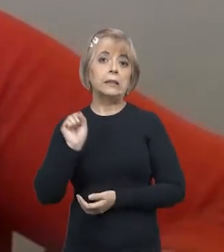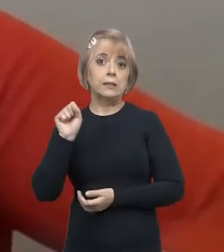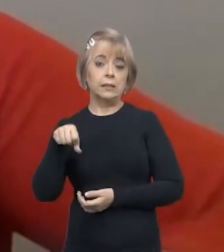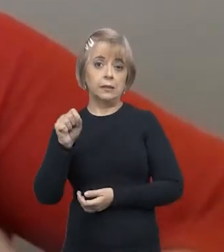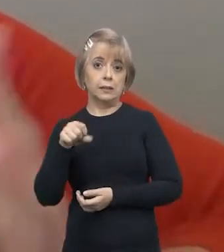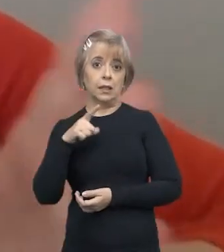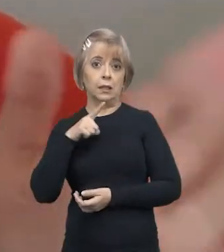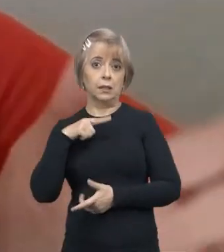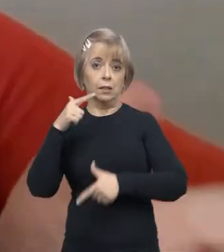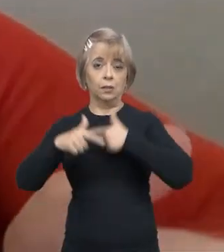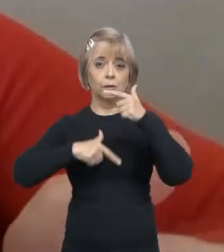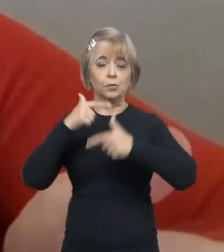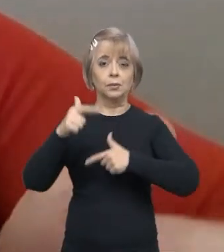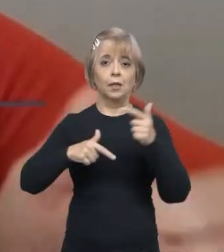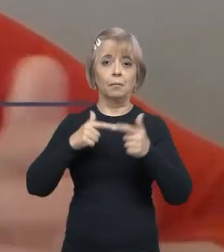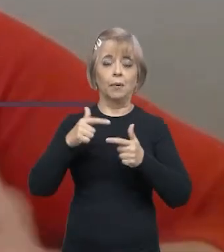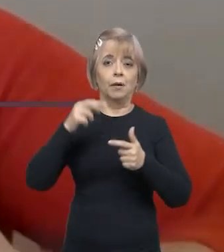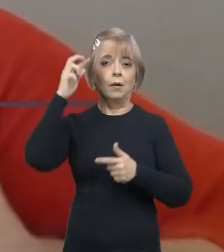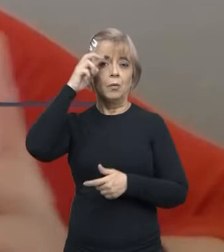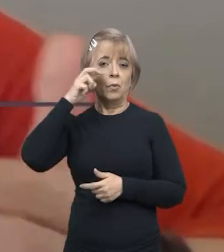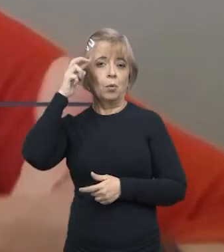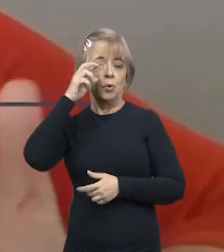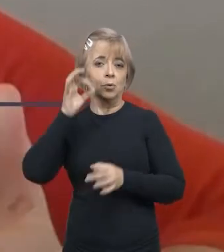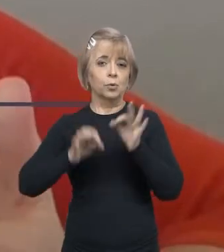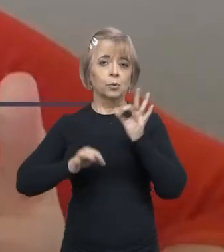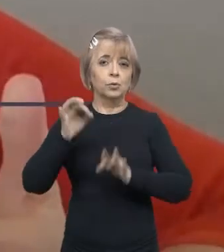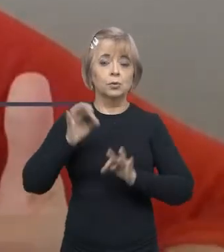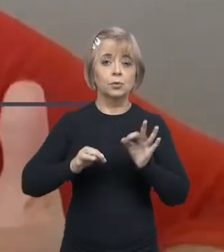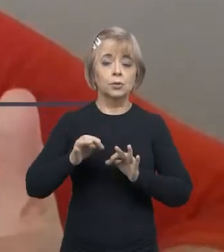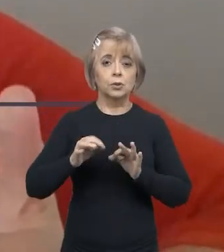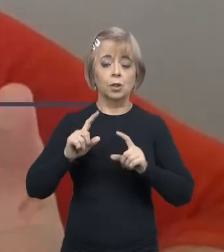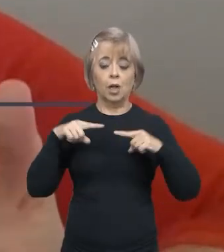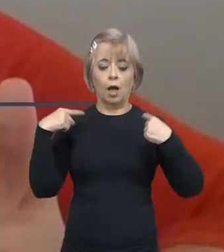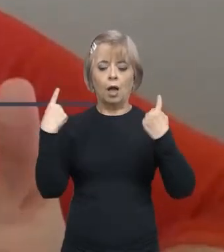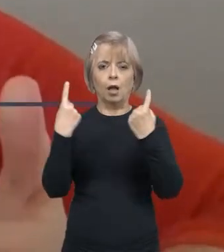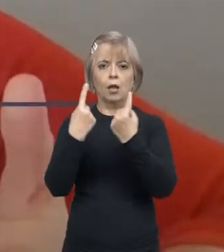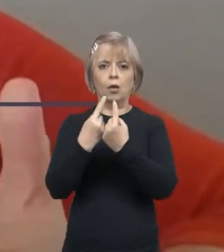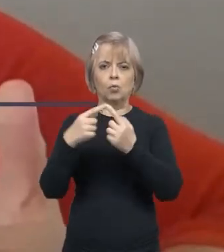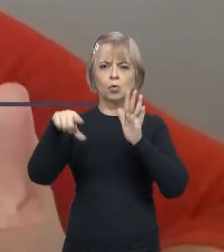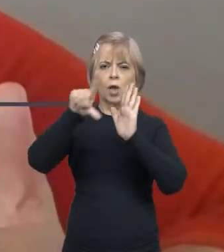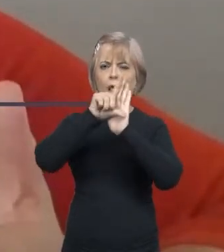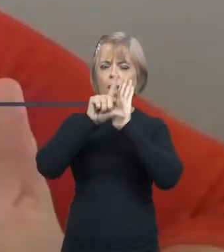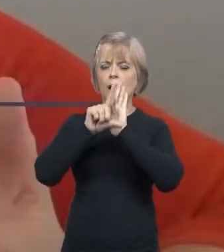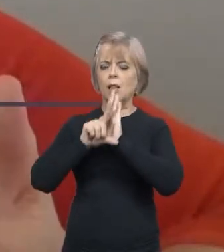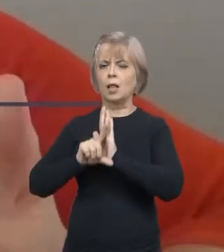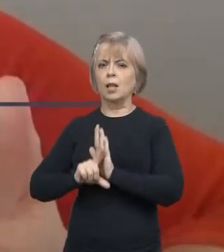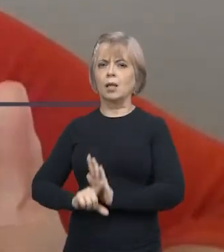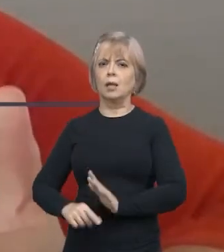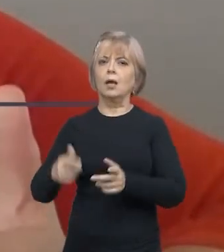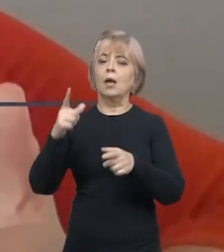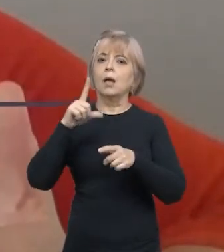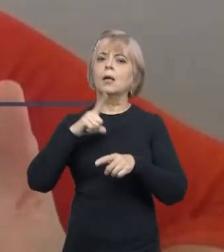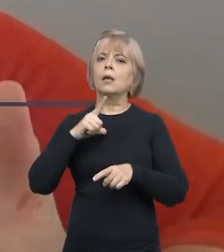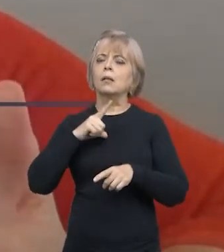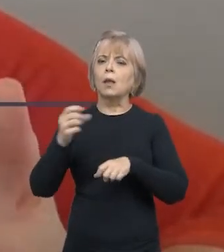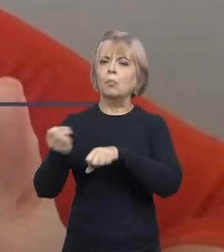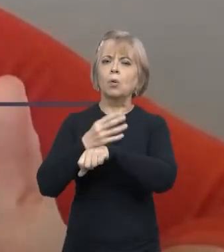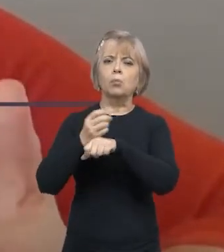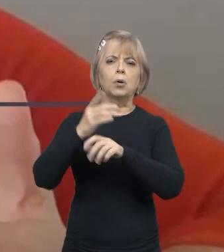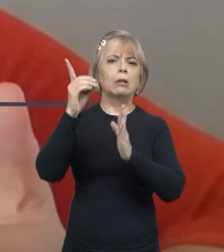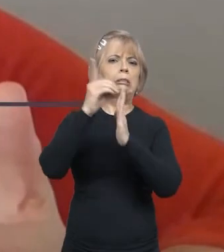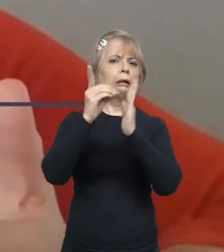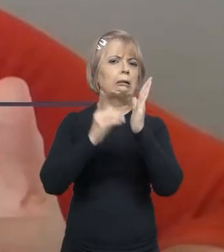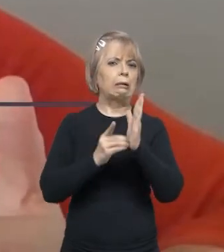um trabalho que é voltado para os promotores de justiça. Nós passamos a reunir toda a legislação e teve muita legislação nesse período, muitos